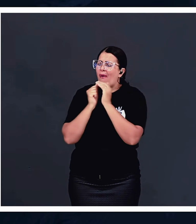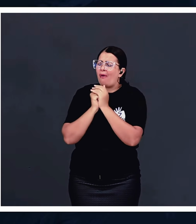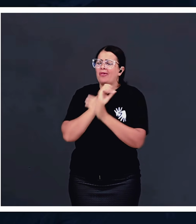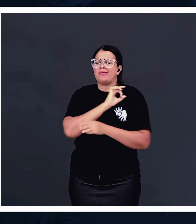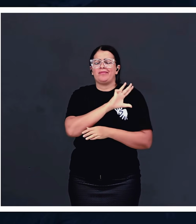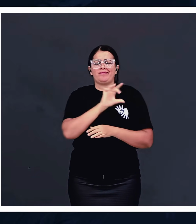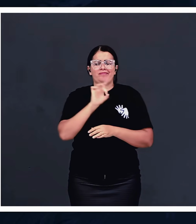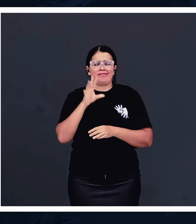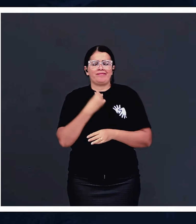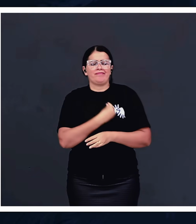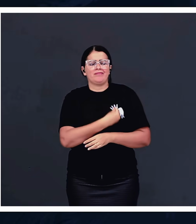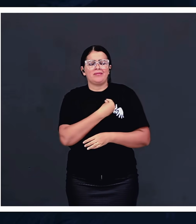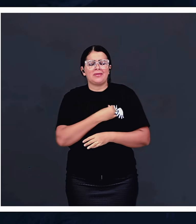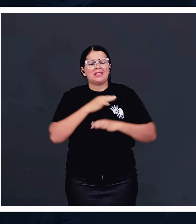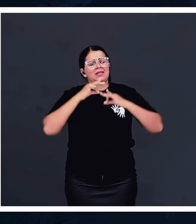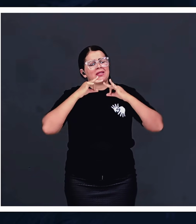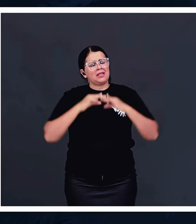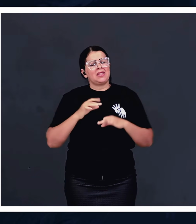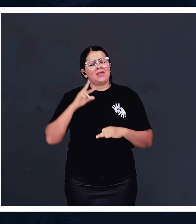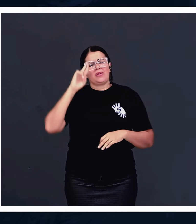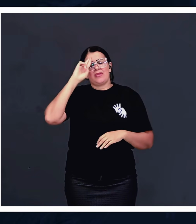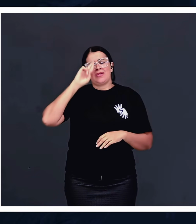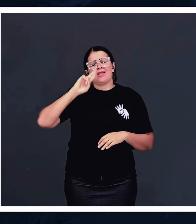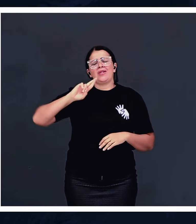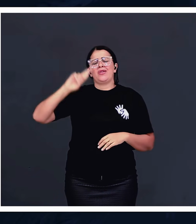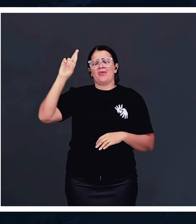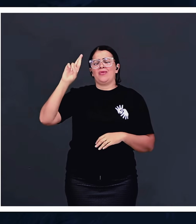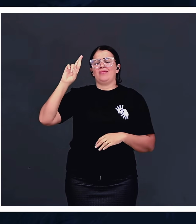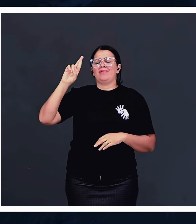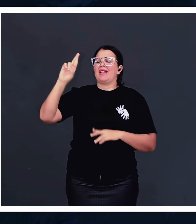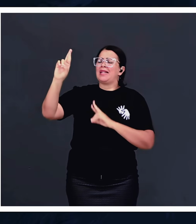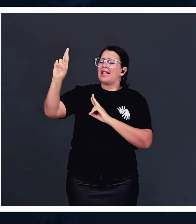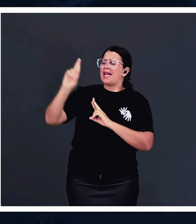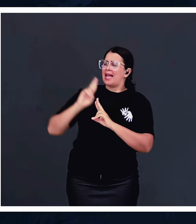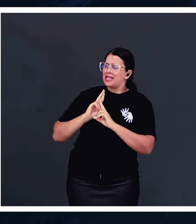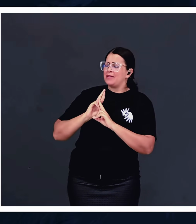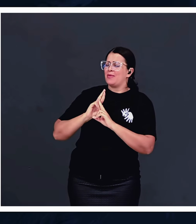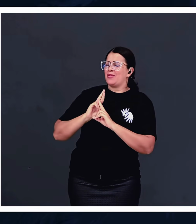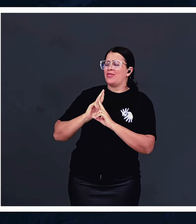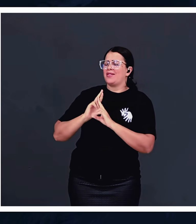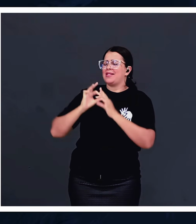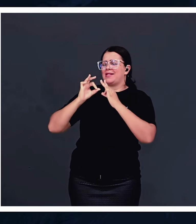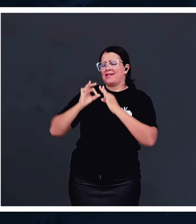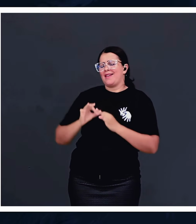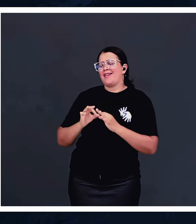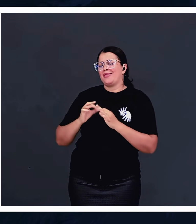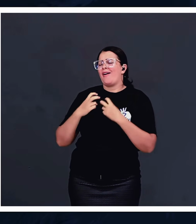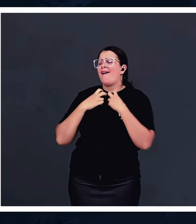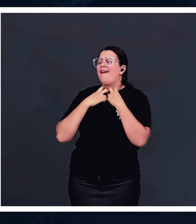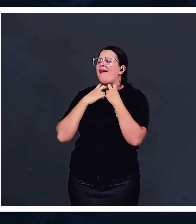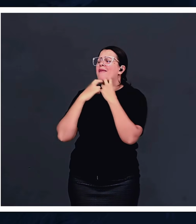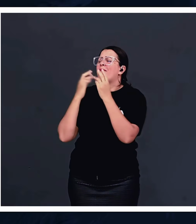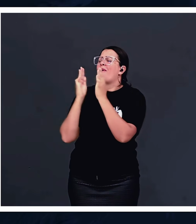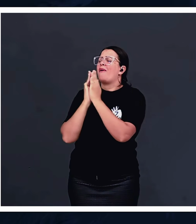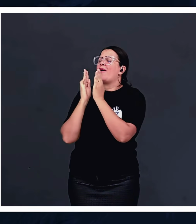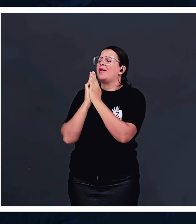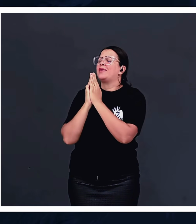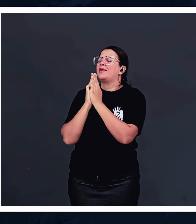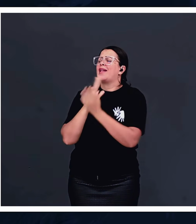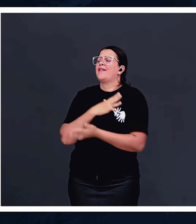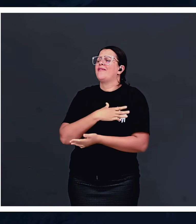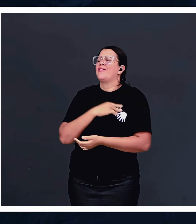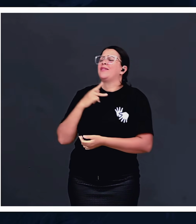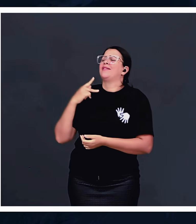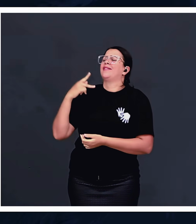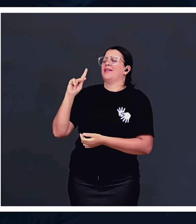um deles, certa, meu Deus, de que o Senhor atende o pedido, o Senhor atende o clamor, o Senhor atende a oração deste Teu filho, dessa